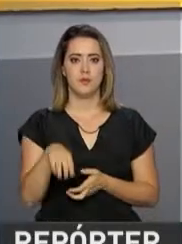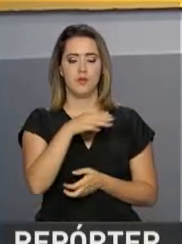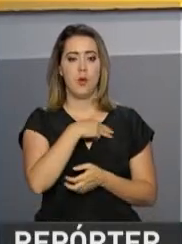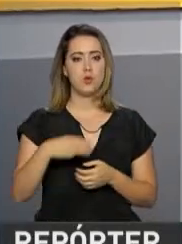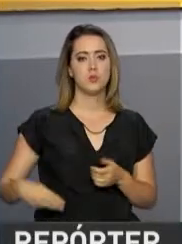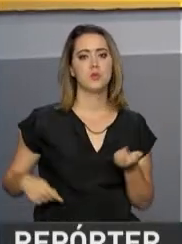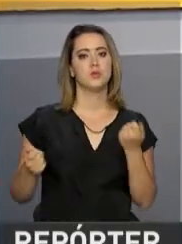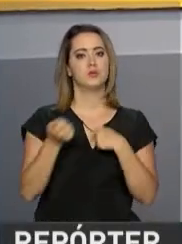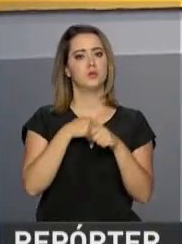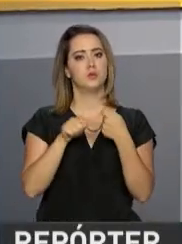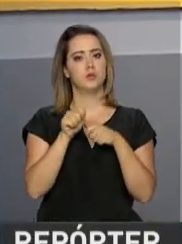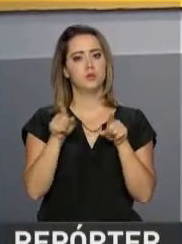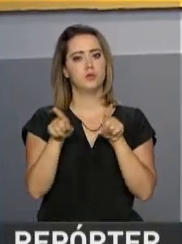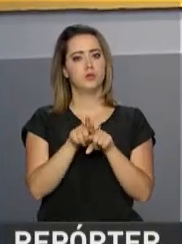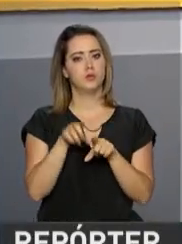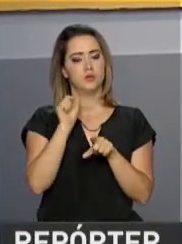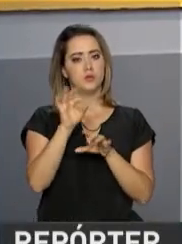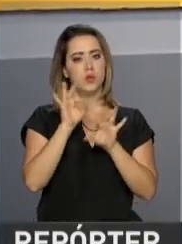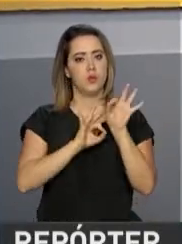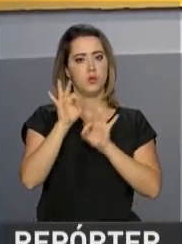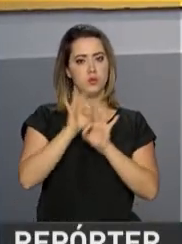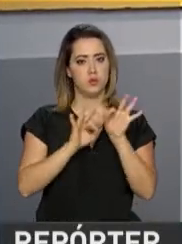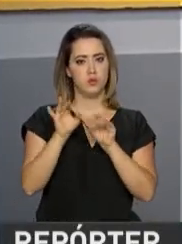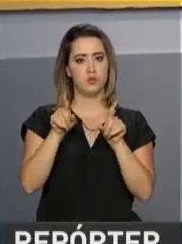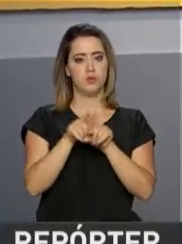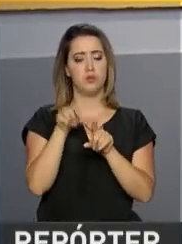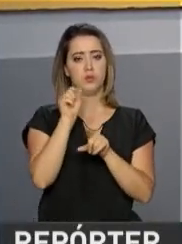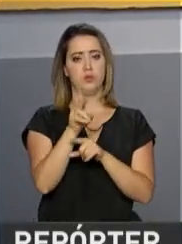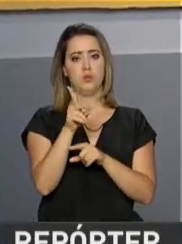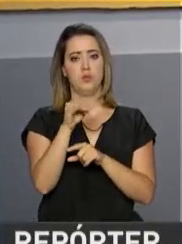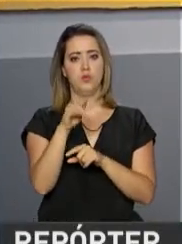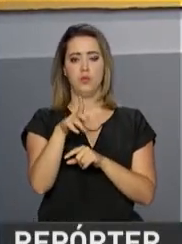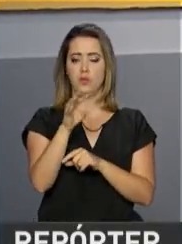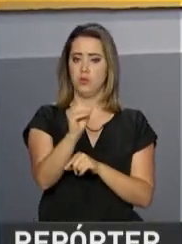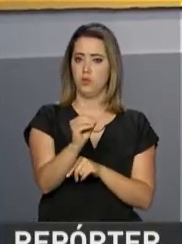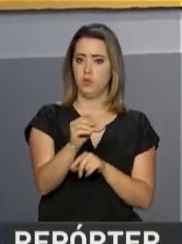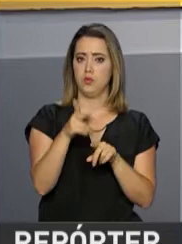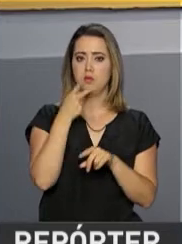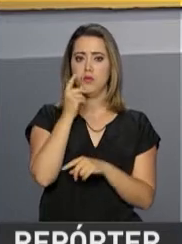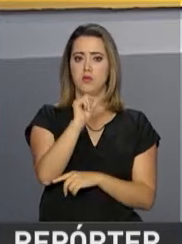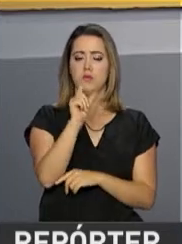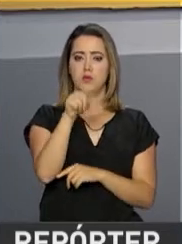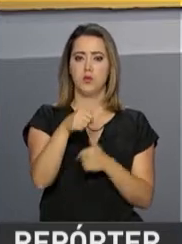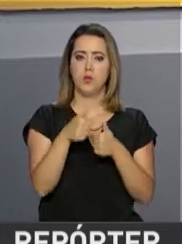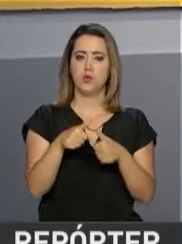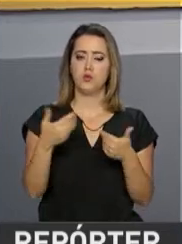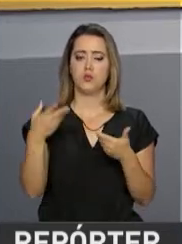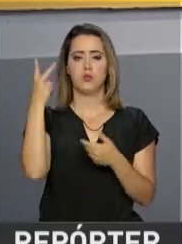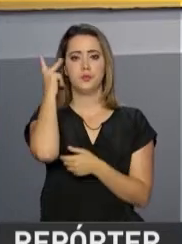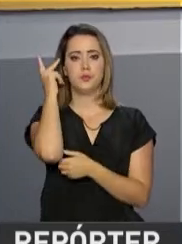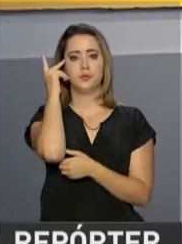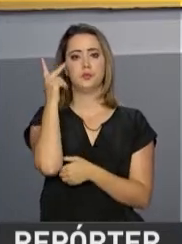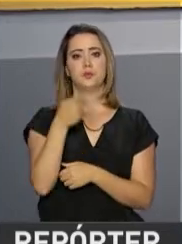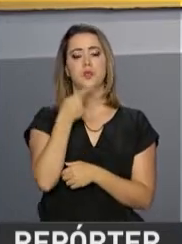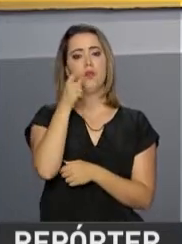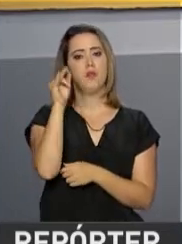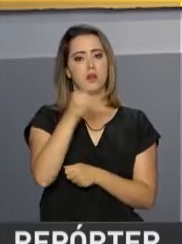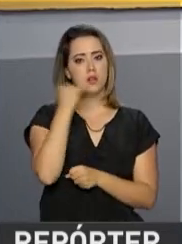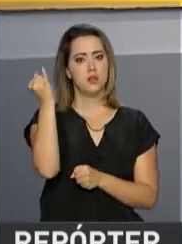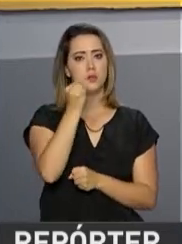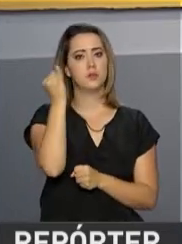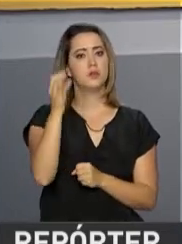ministros da fazenda e henrique meirelles e do planejamento desenvolvimento e gestão de oliveira estiveram hoje em são paulo e